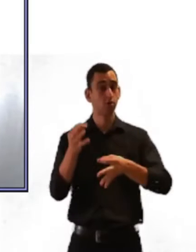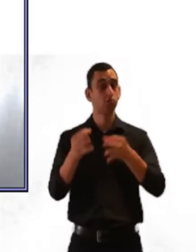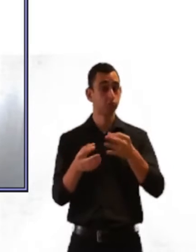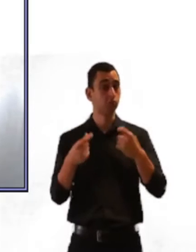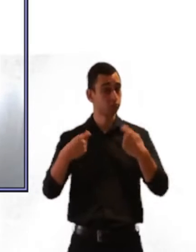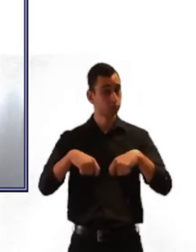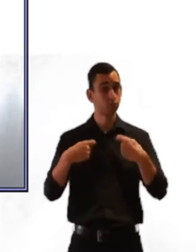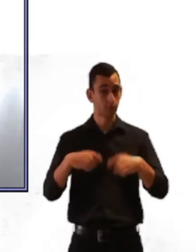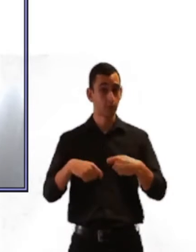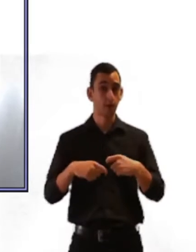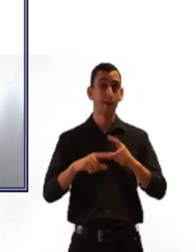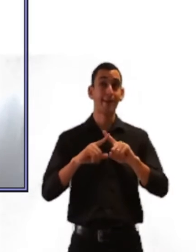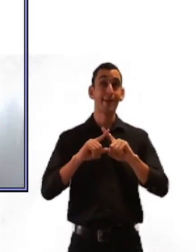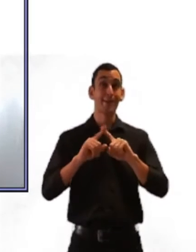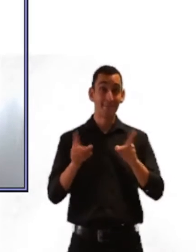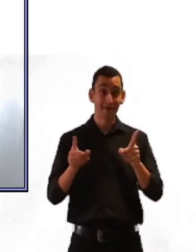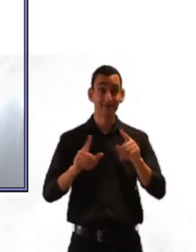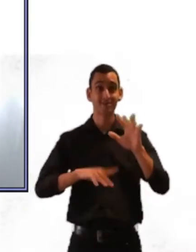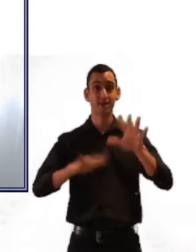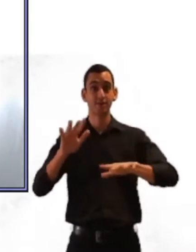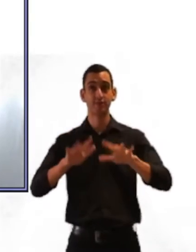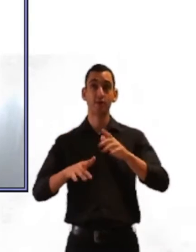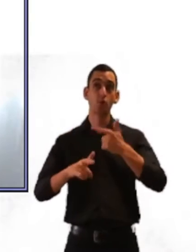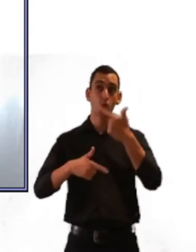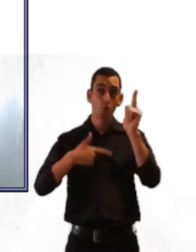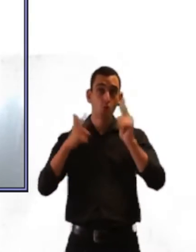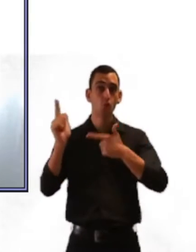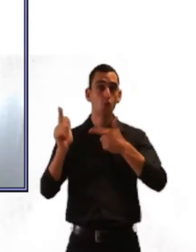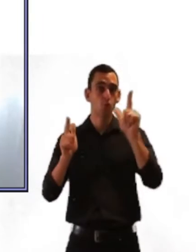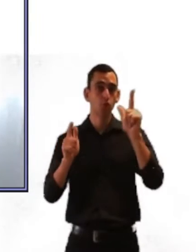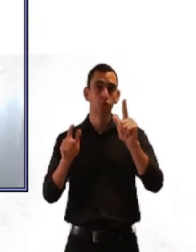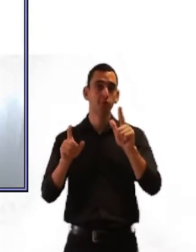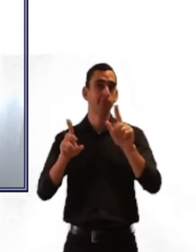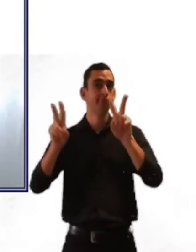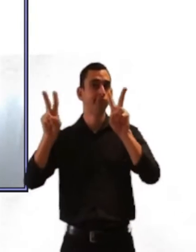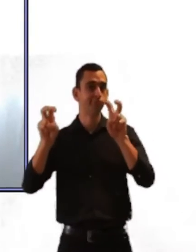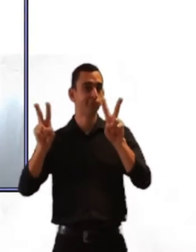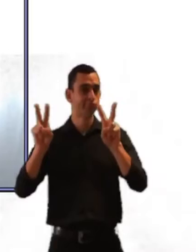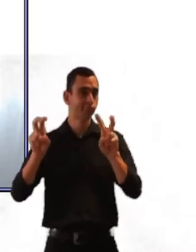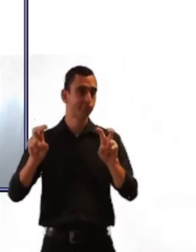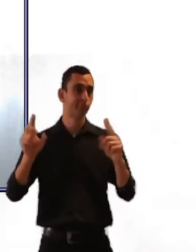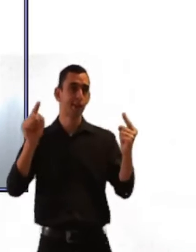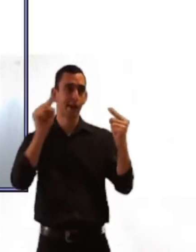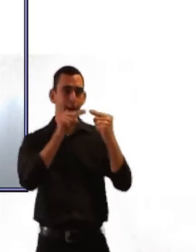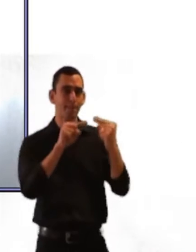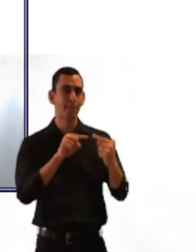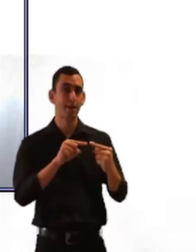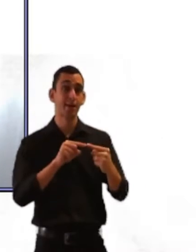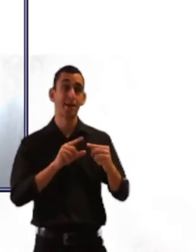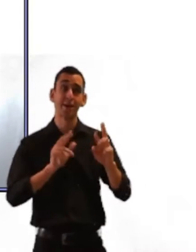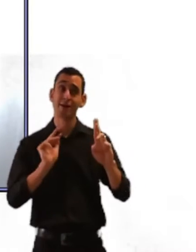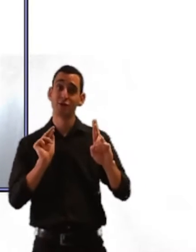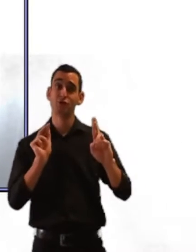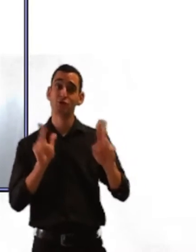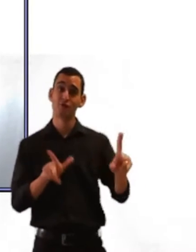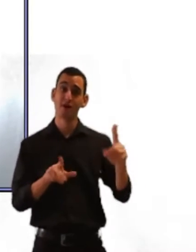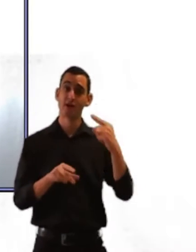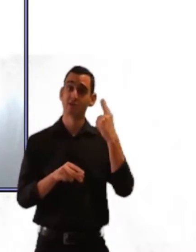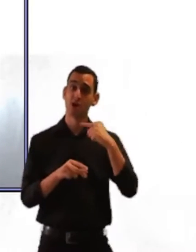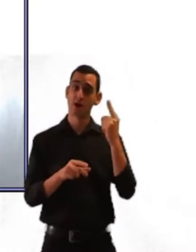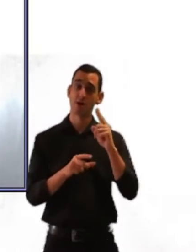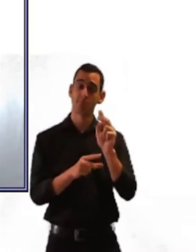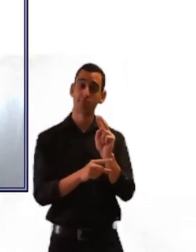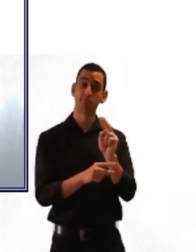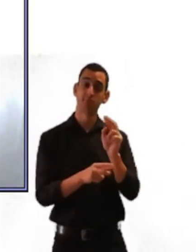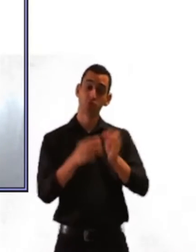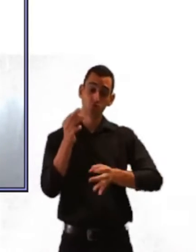obras não são para o direito, são obras com outras áreas, de outros ramos, mas que a gente acaba